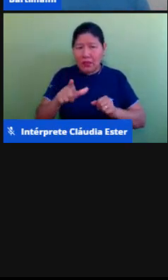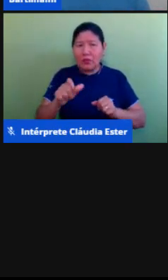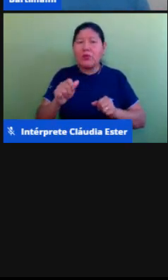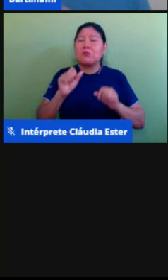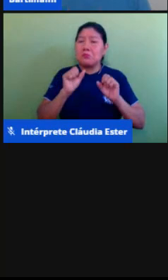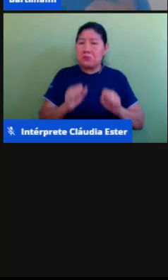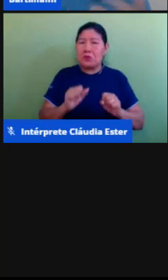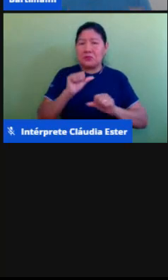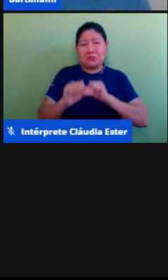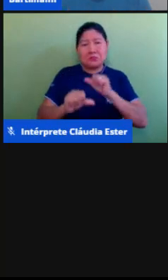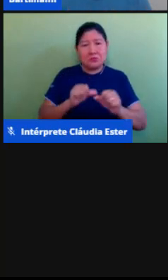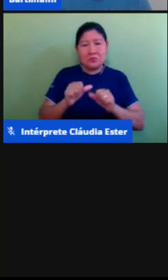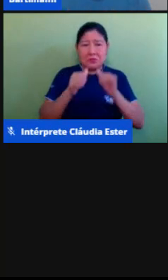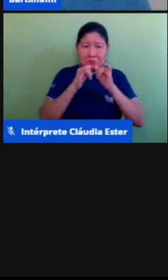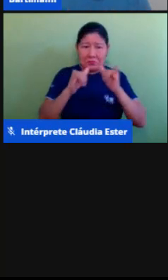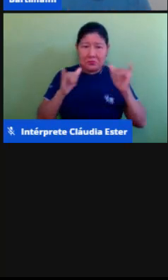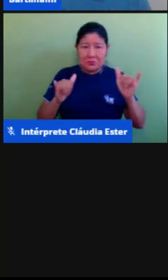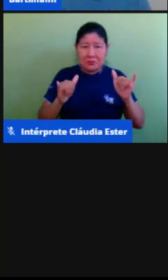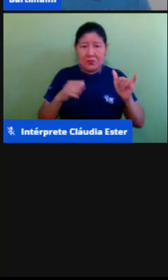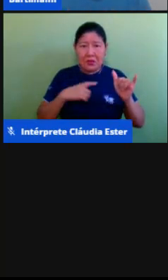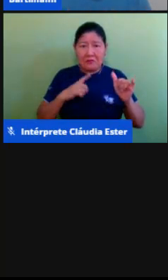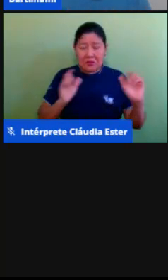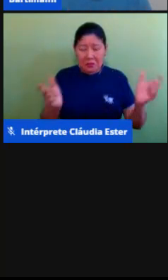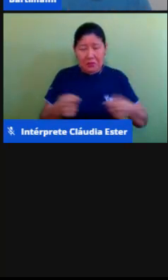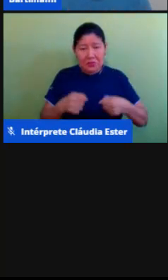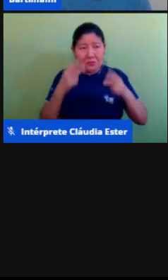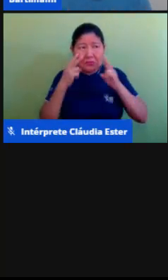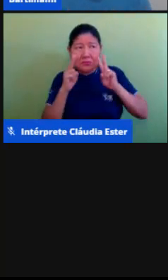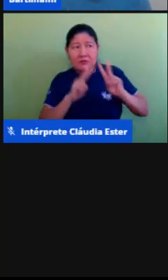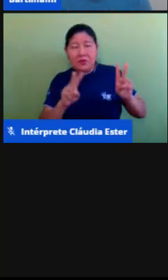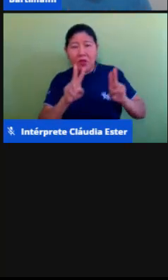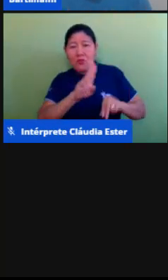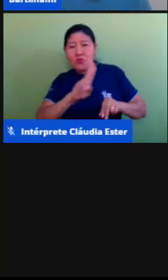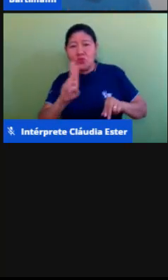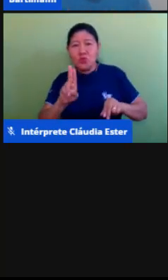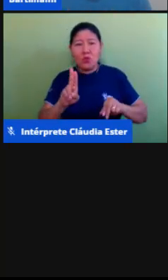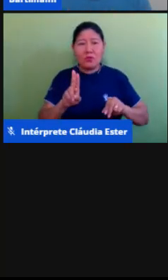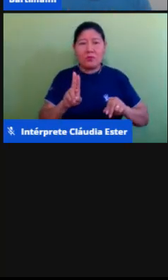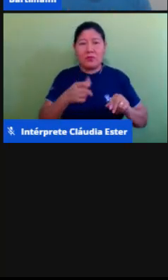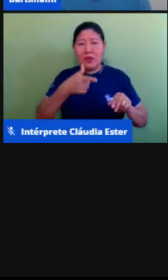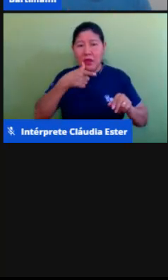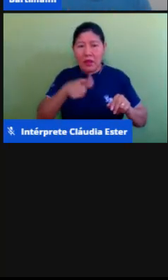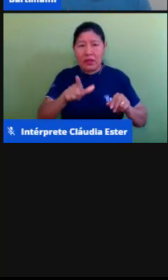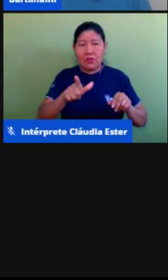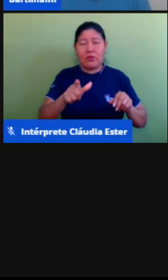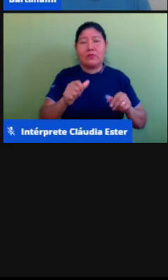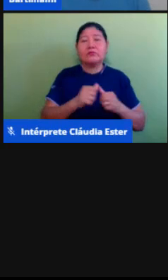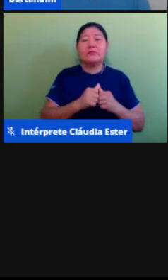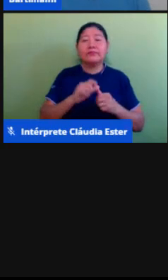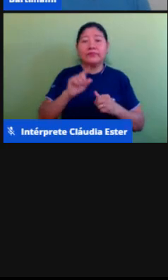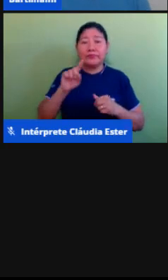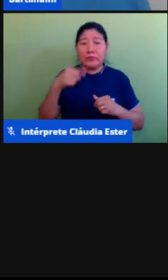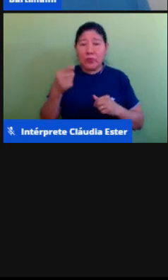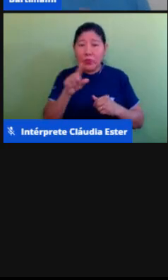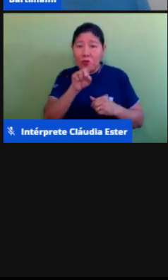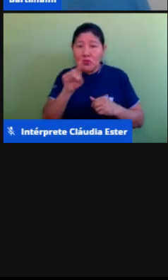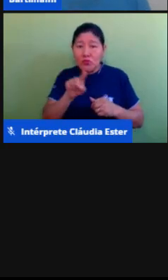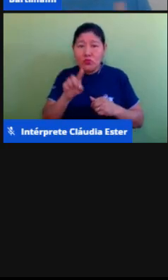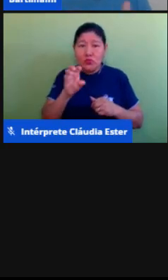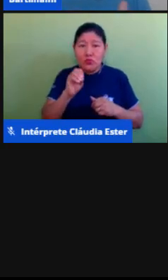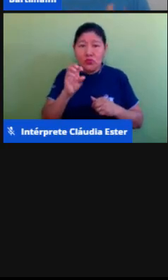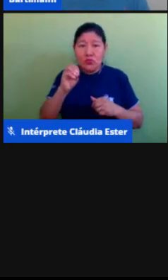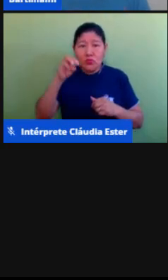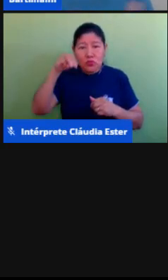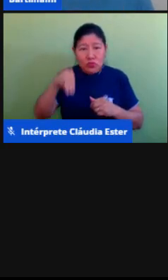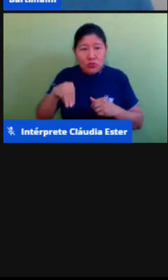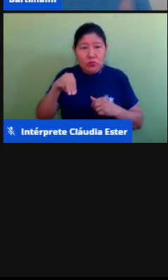para criar novas possibilidades junto com o trabalho integrado. O próximo é o zoom. A partir do zoom,